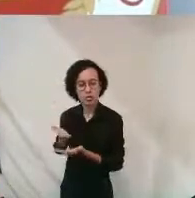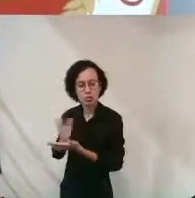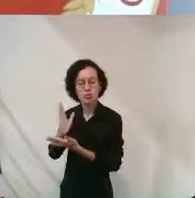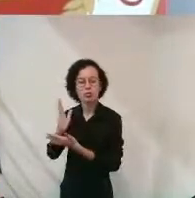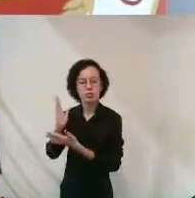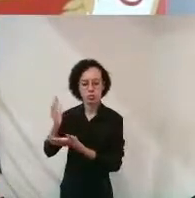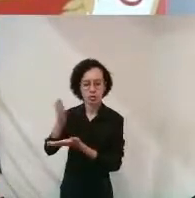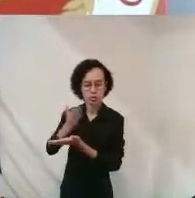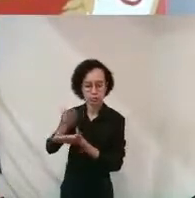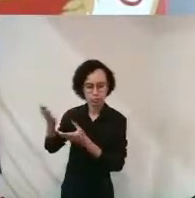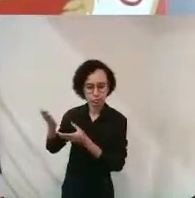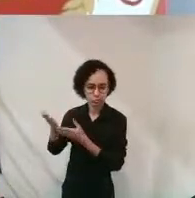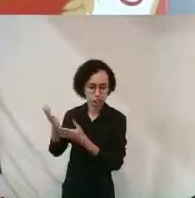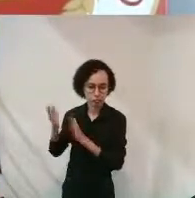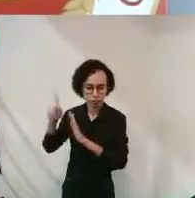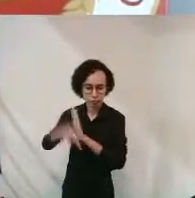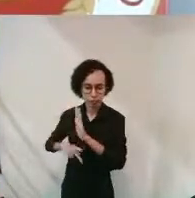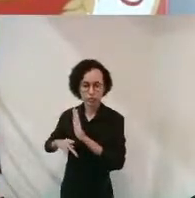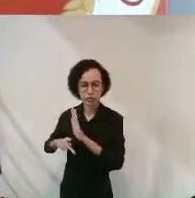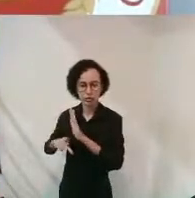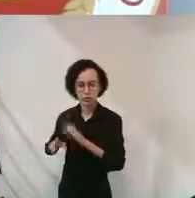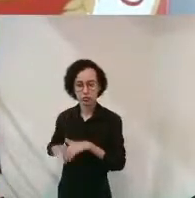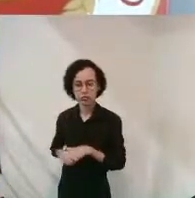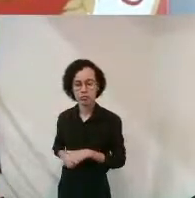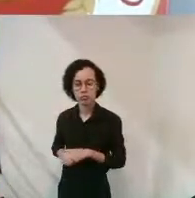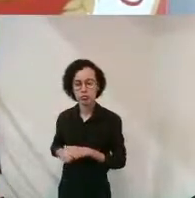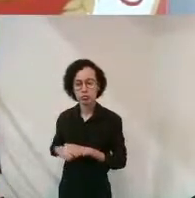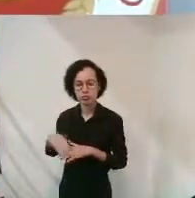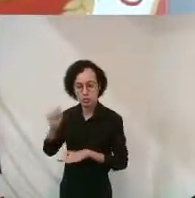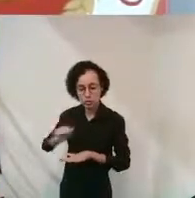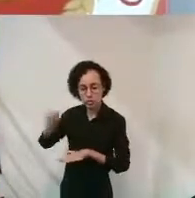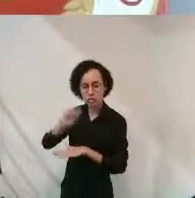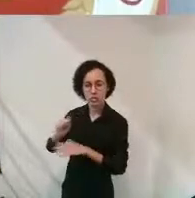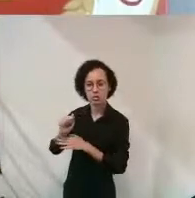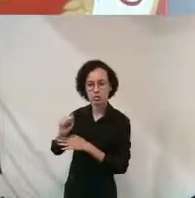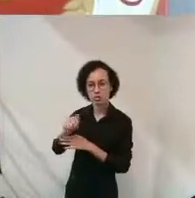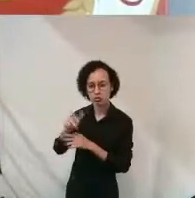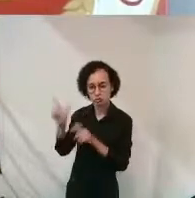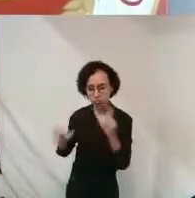vocacionados para as cooperativas e para associações de catadores. E